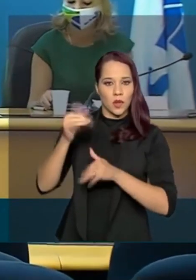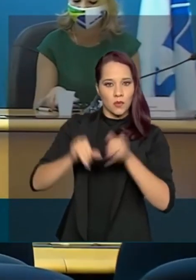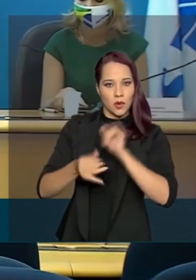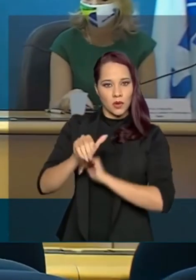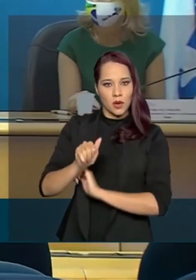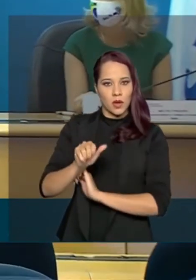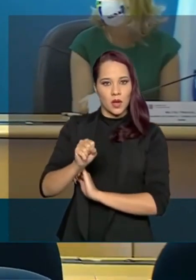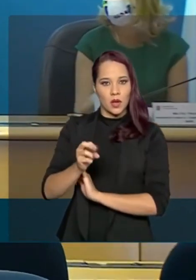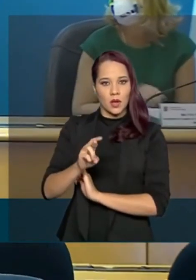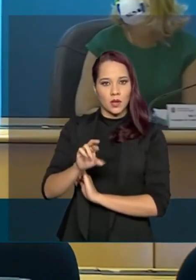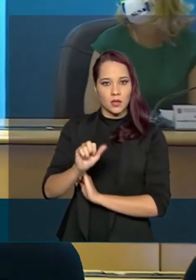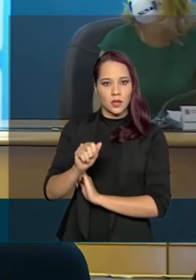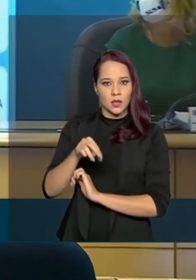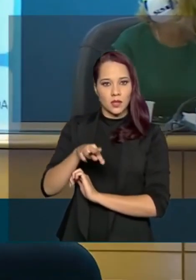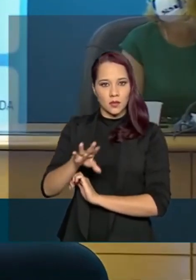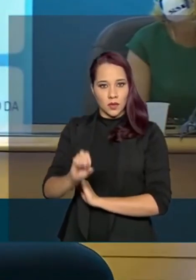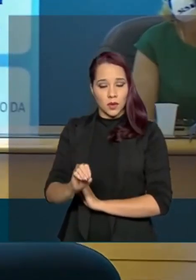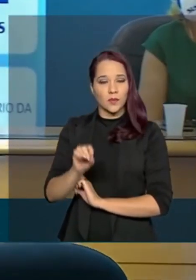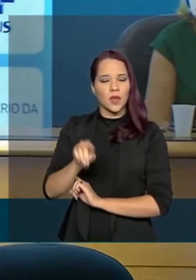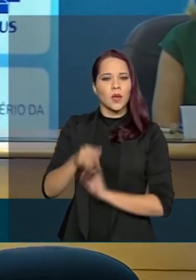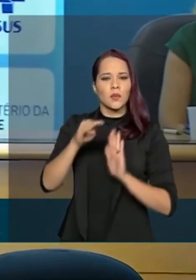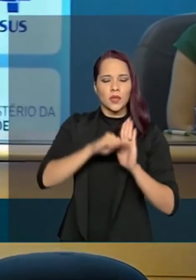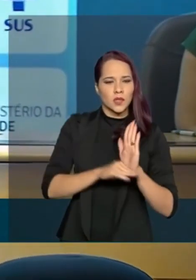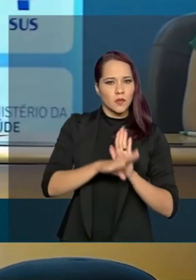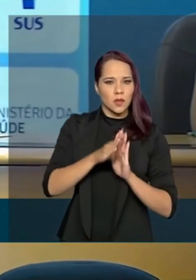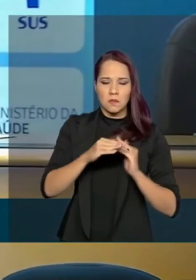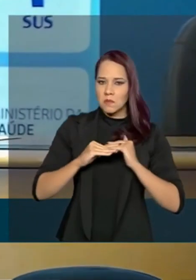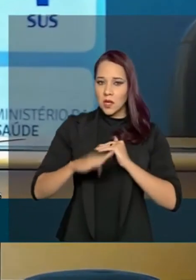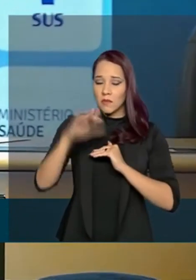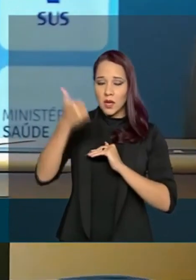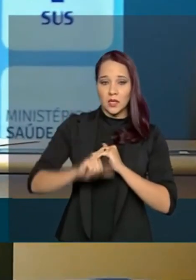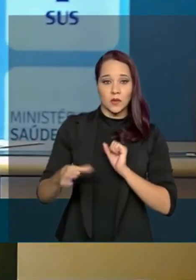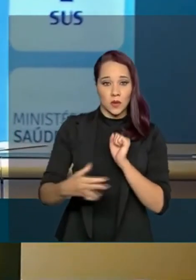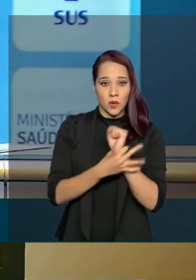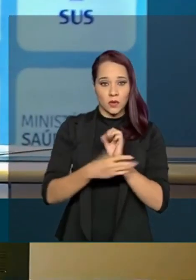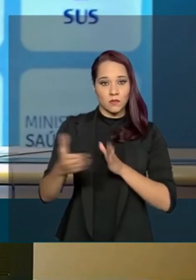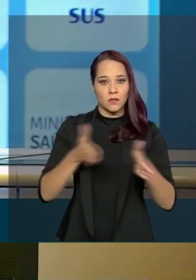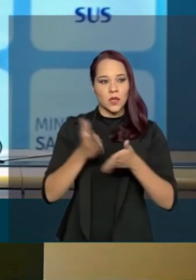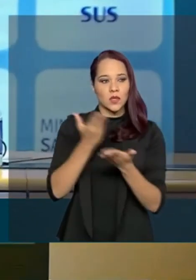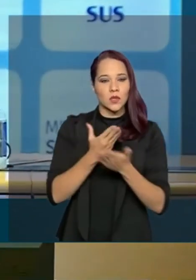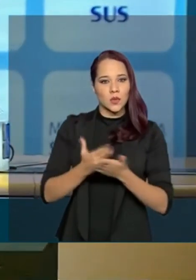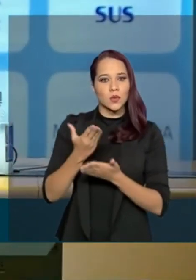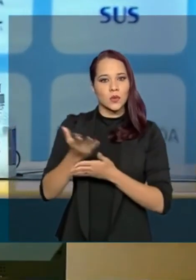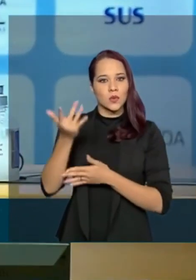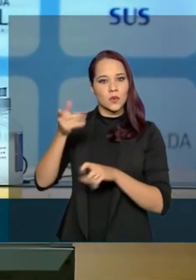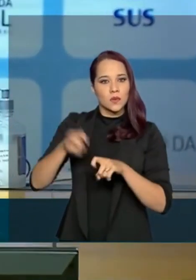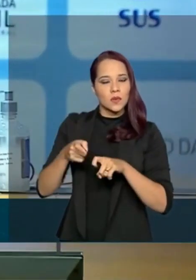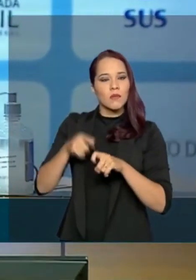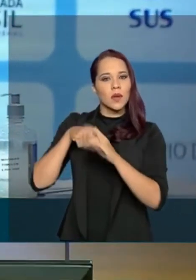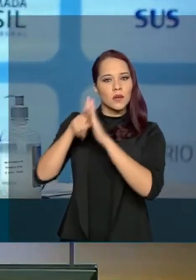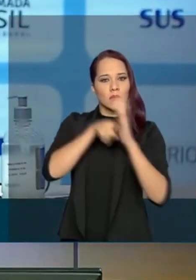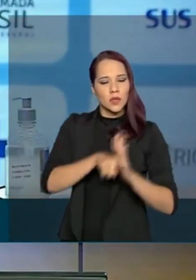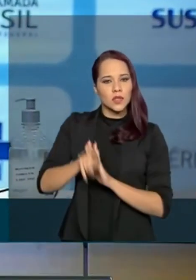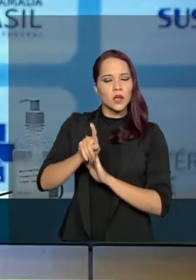AstraZeneca. Trata-se de um procedimento padrão de avaliação de segurança durante a realização de estudos clínicos para